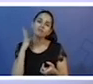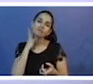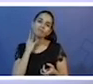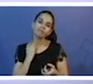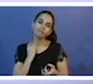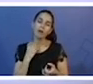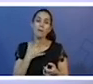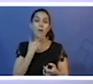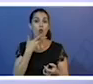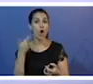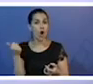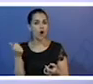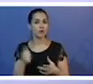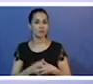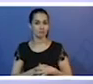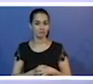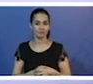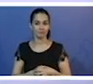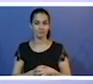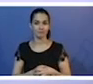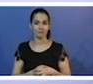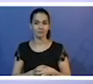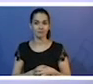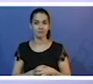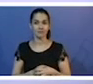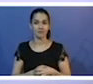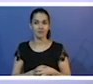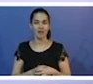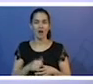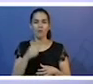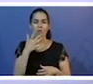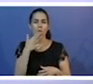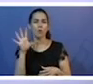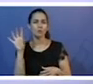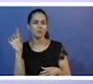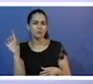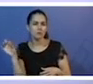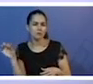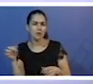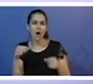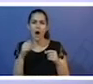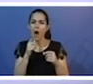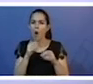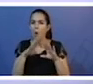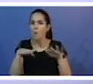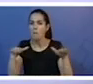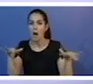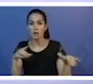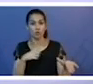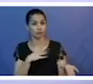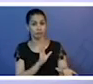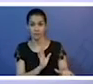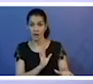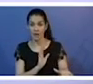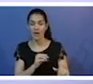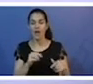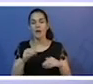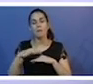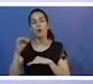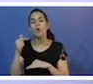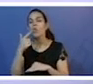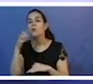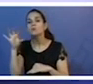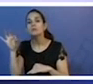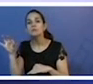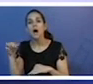doença. E ele está presente no sal refinado. Aquele sal marinho que a gente compra, geralmente ele não tem iodo